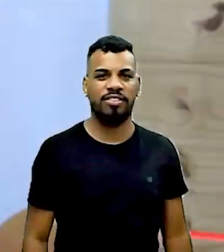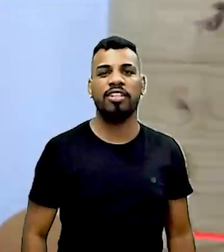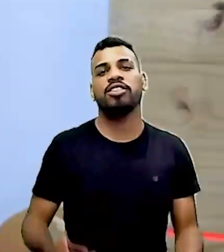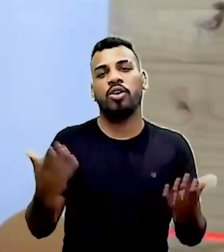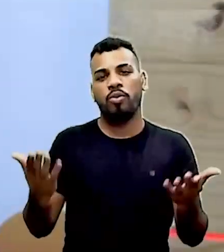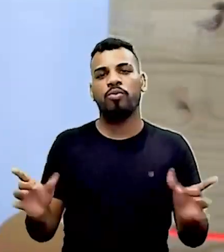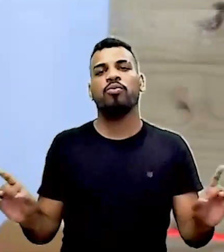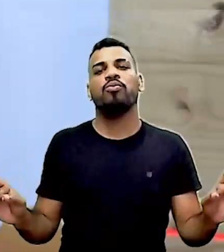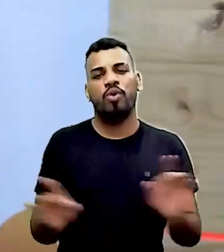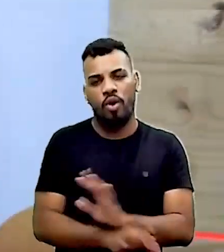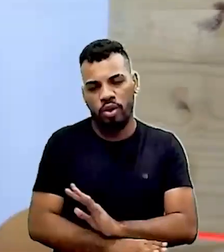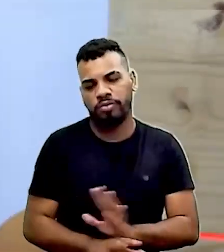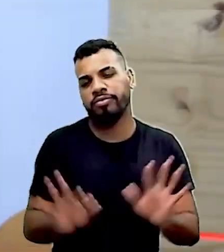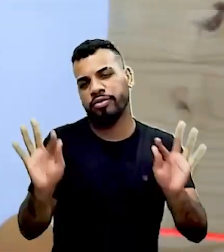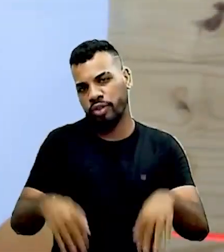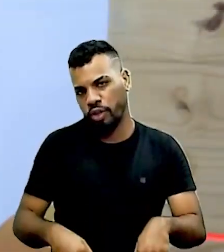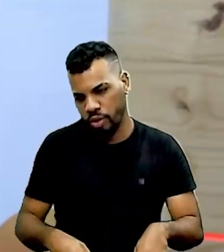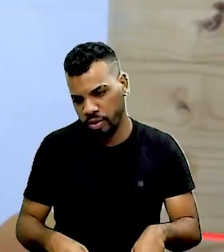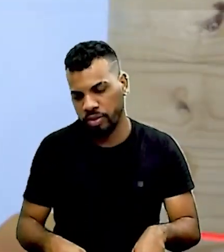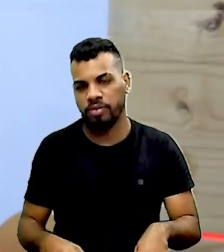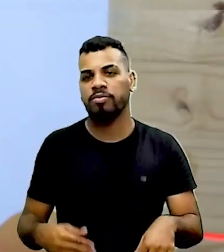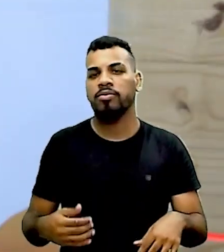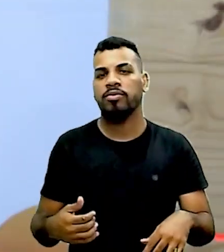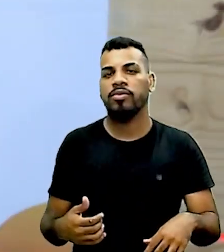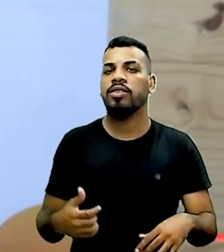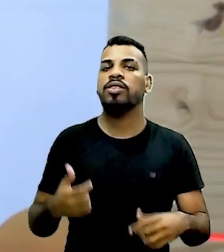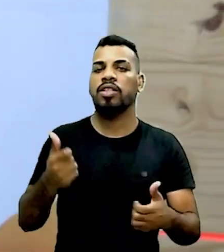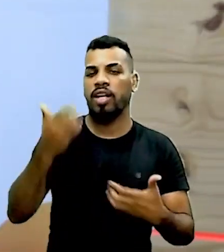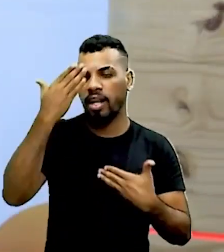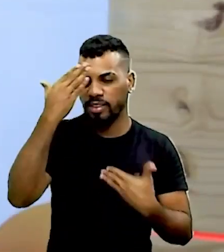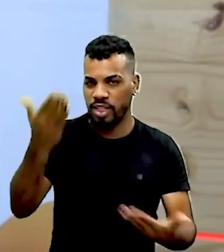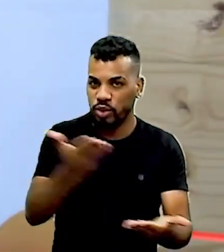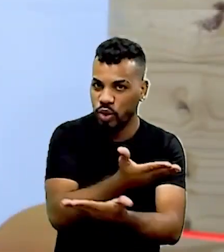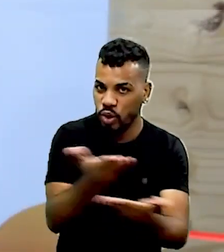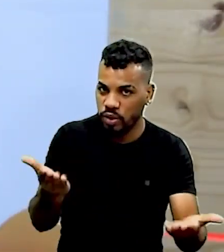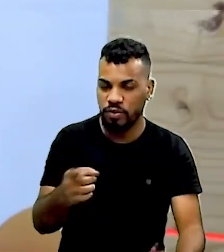hoje, por agora é só. Queria agradecer a todos vocês